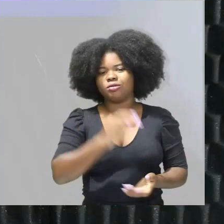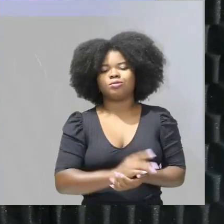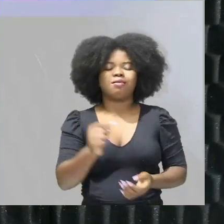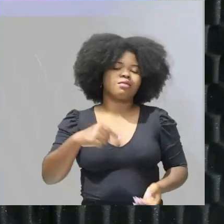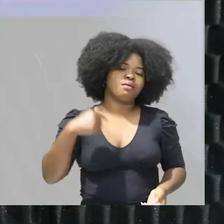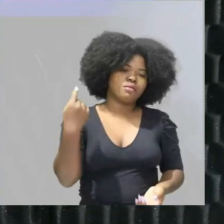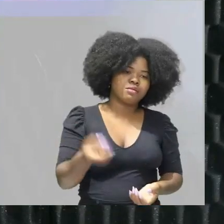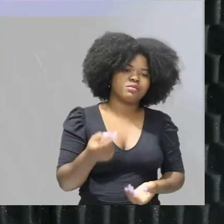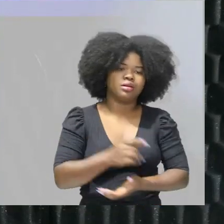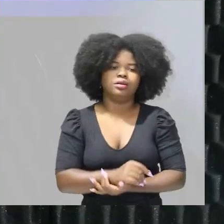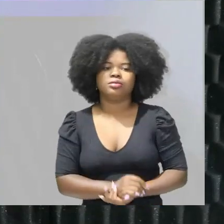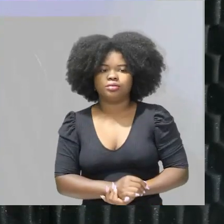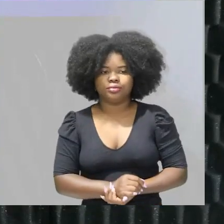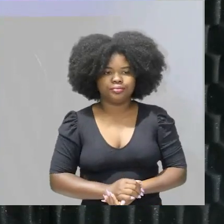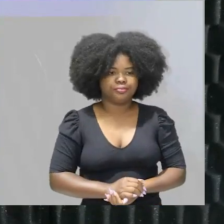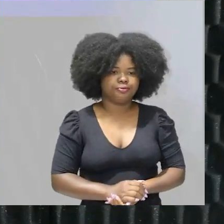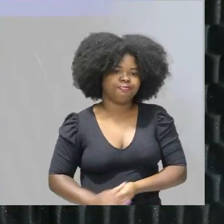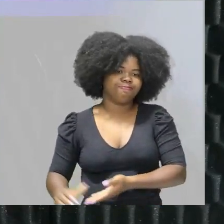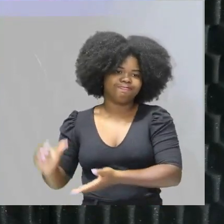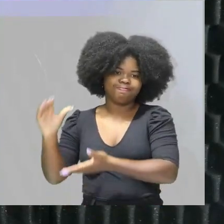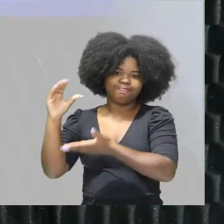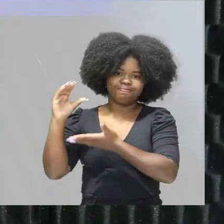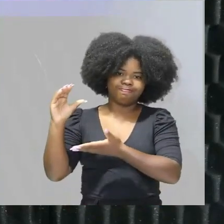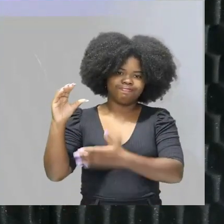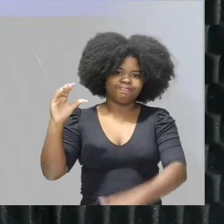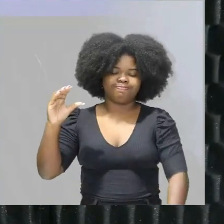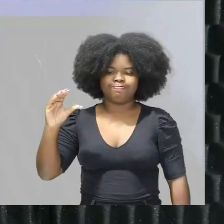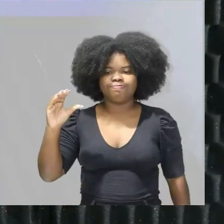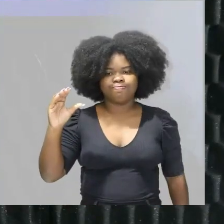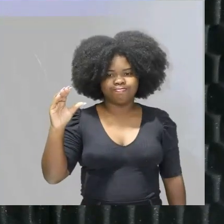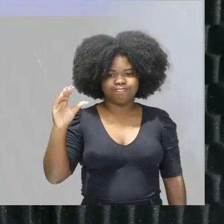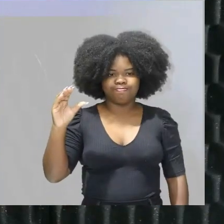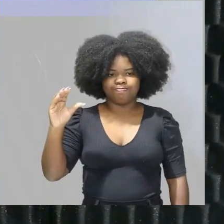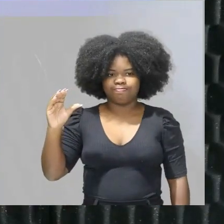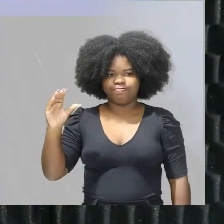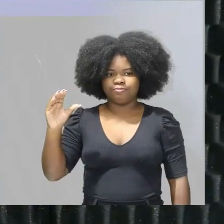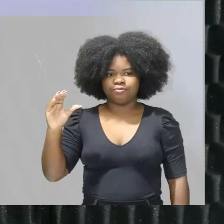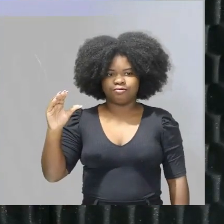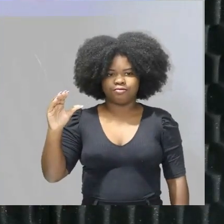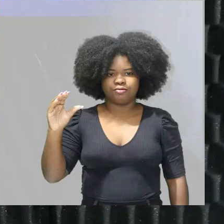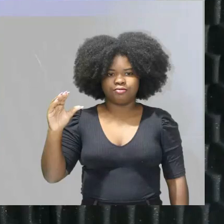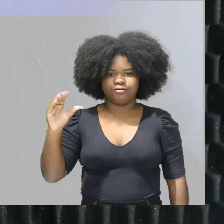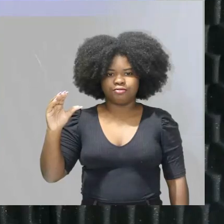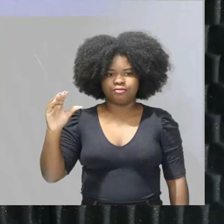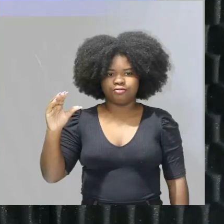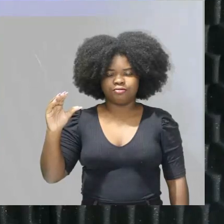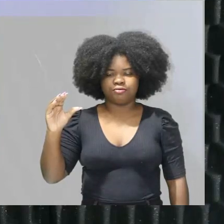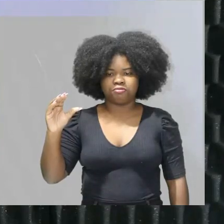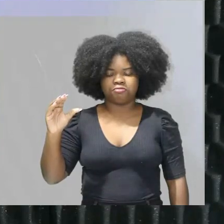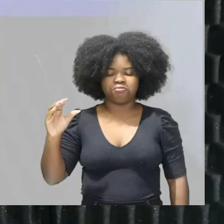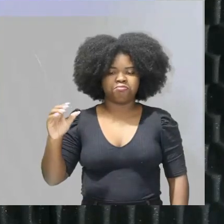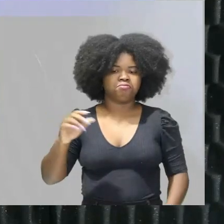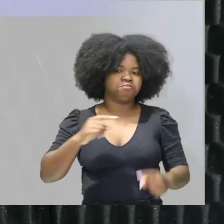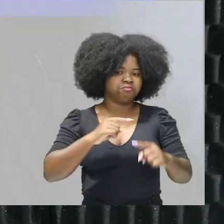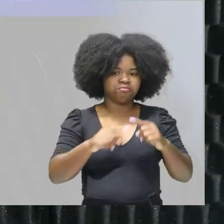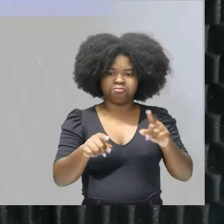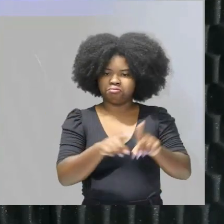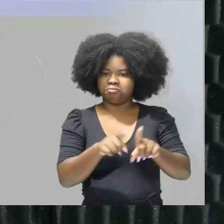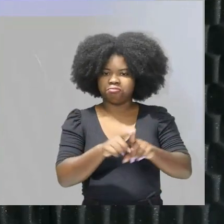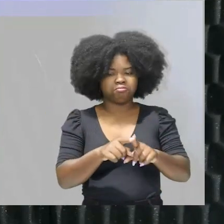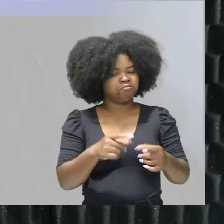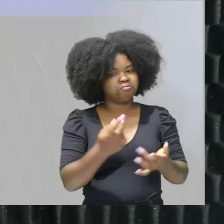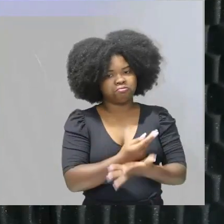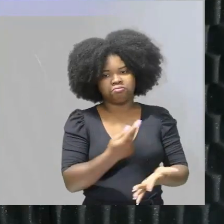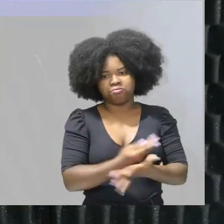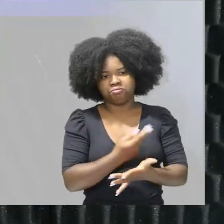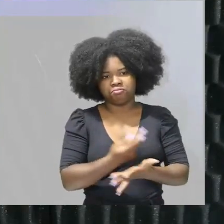depois certo a necessidade de boa vontade e crítica metafísica bom não é a crítica metafís que está lá e sim